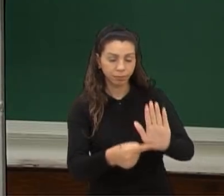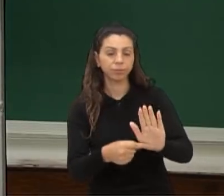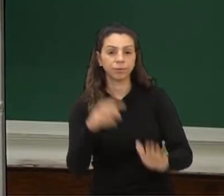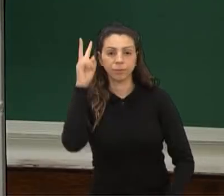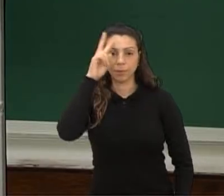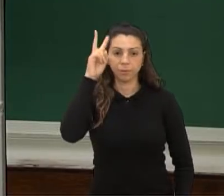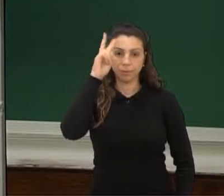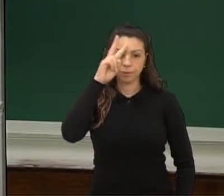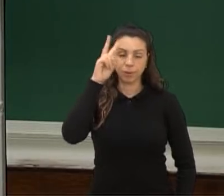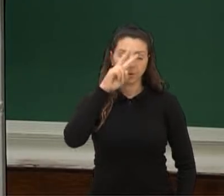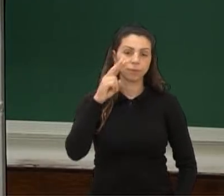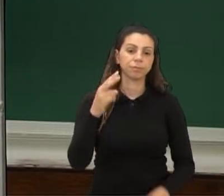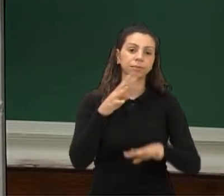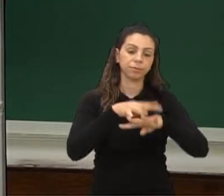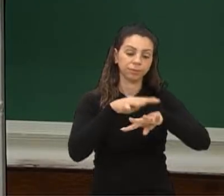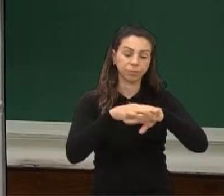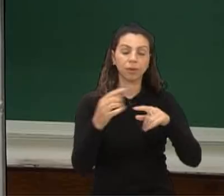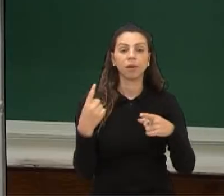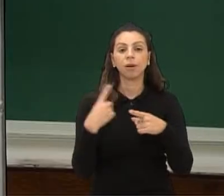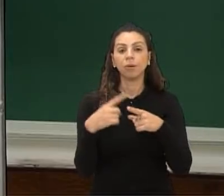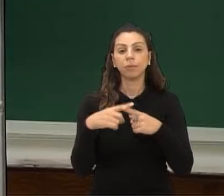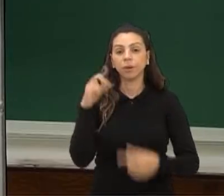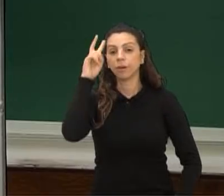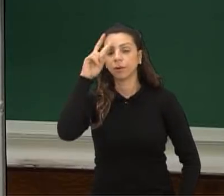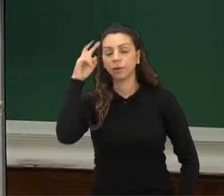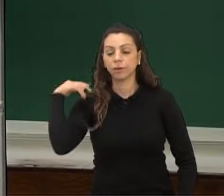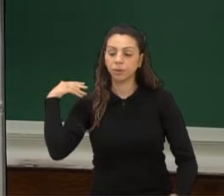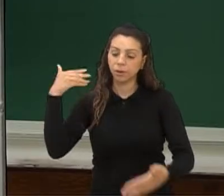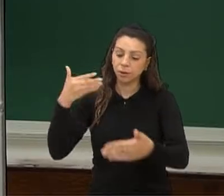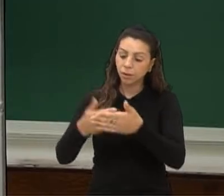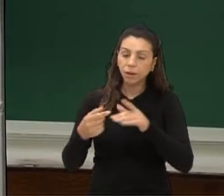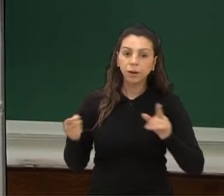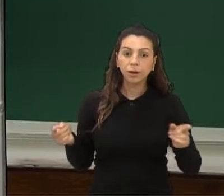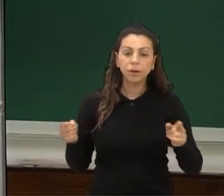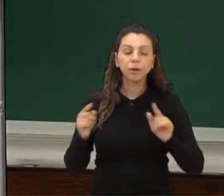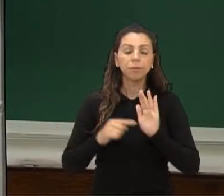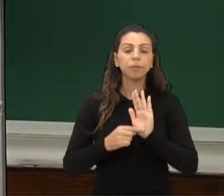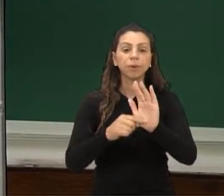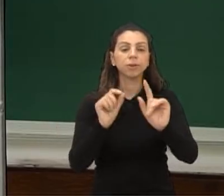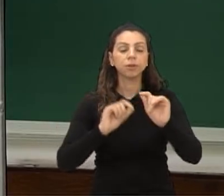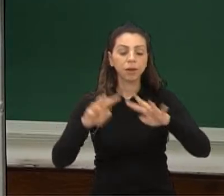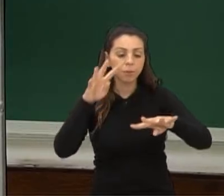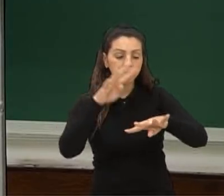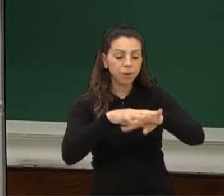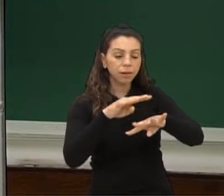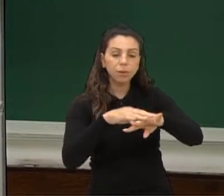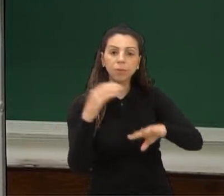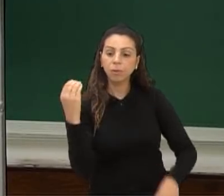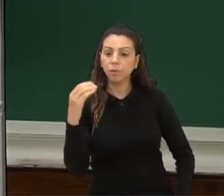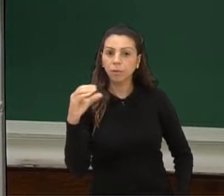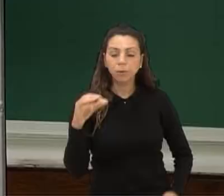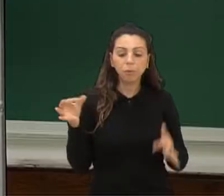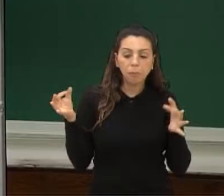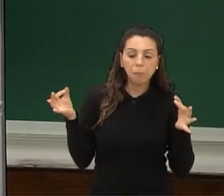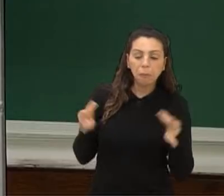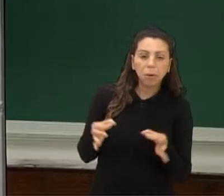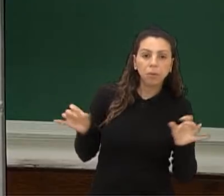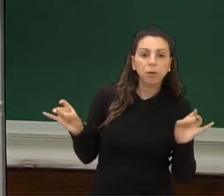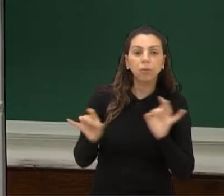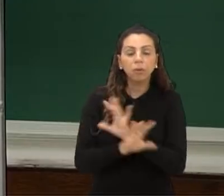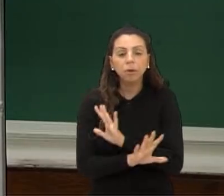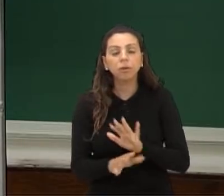matemática. Por quê? Porque a história mostra pra gente que a matemática nunca foi uma ciência pronta e